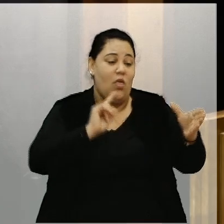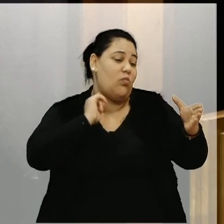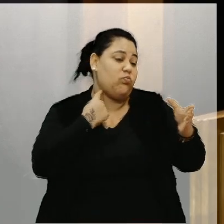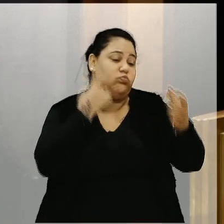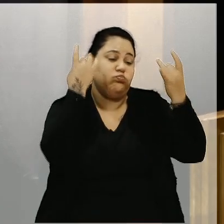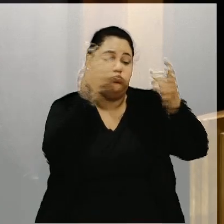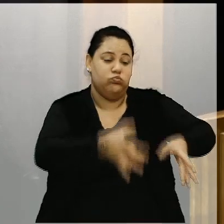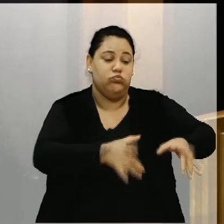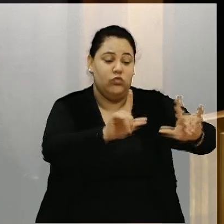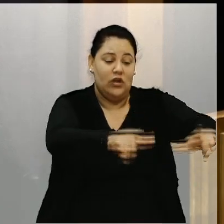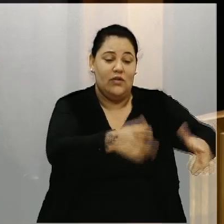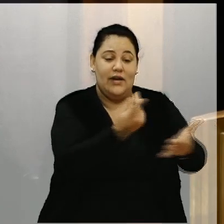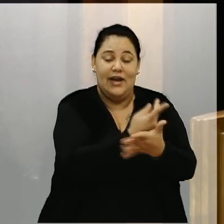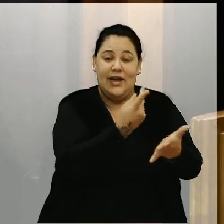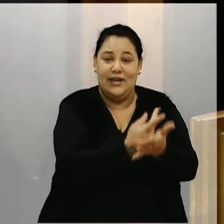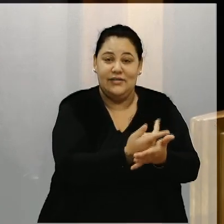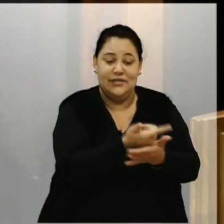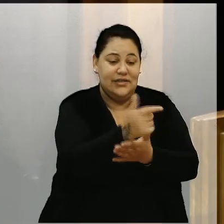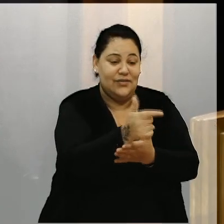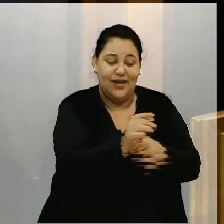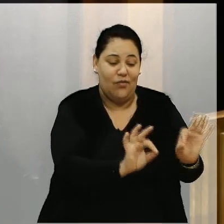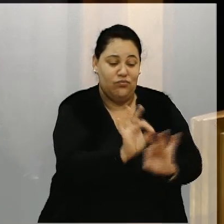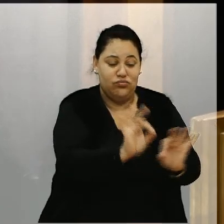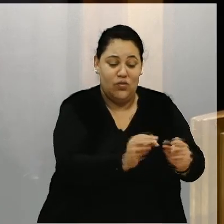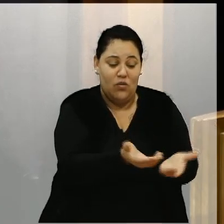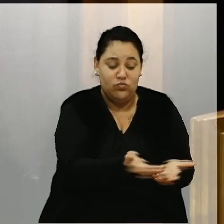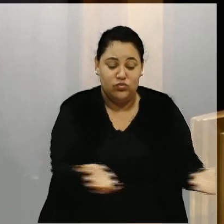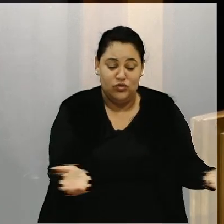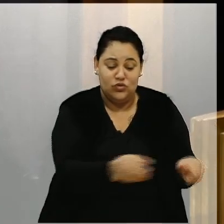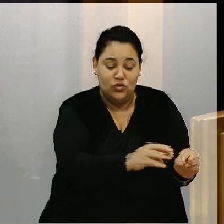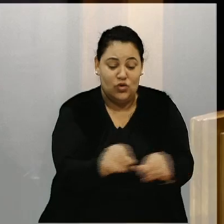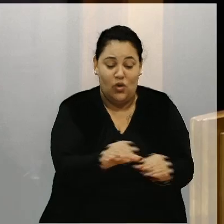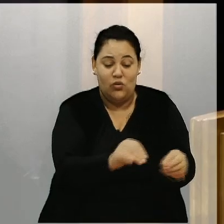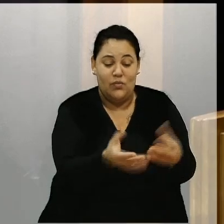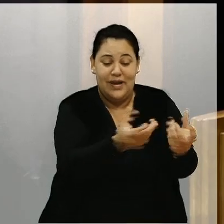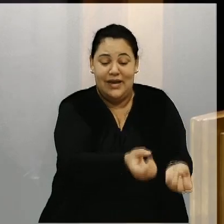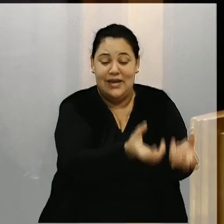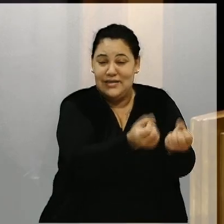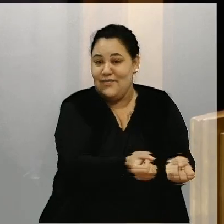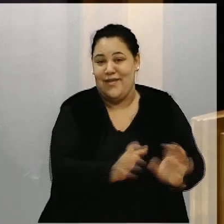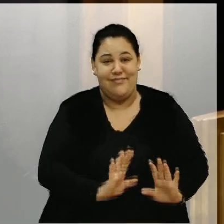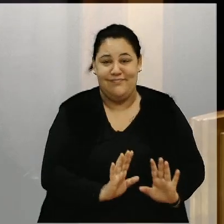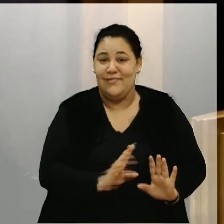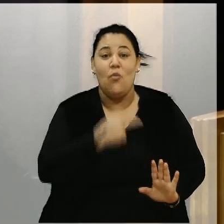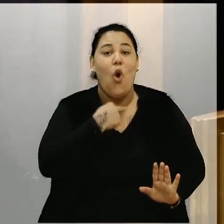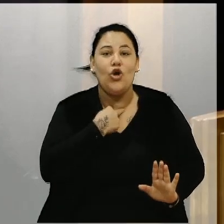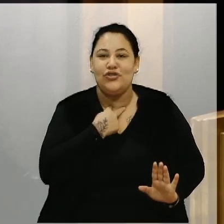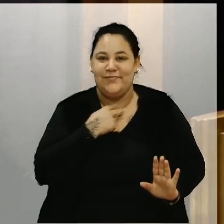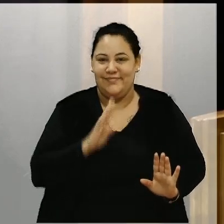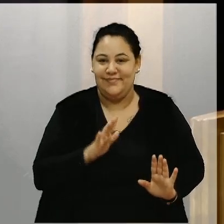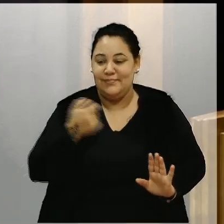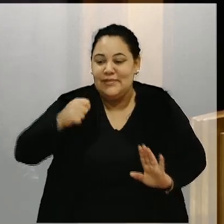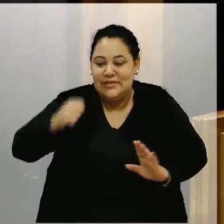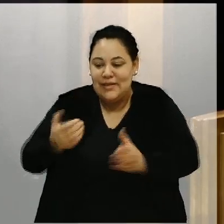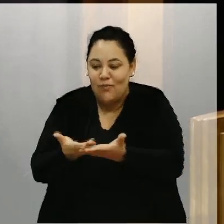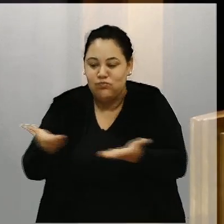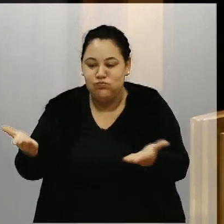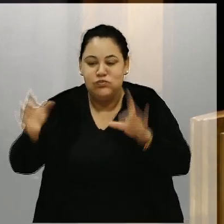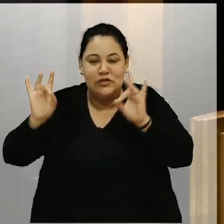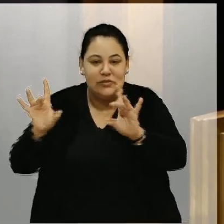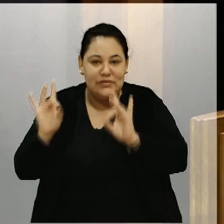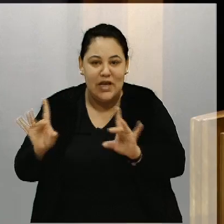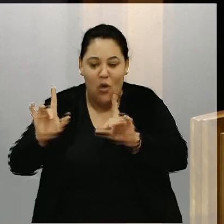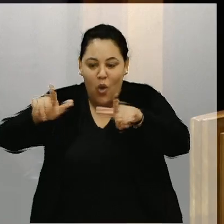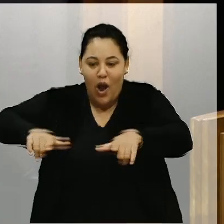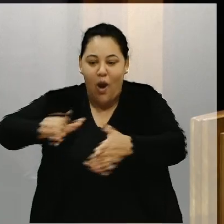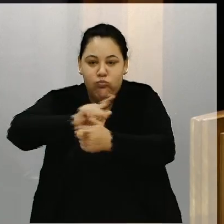impróprio, onde não tem preparação do solo para receber. Palavras do prefeito Adiló de Domênico, quando era